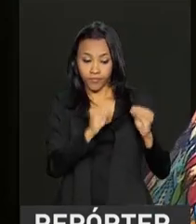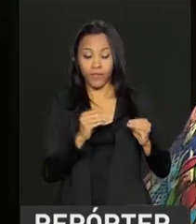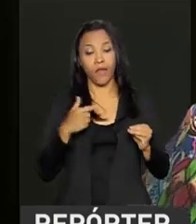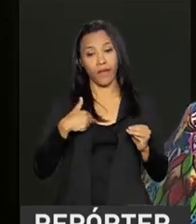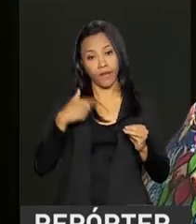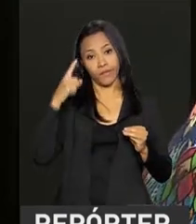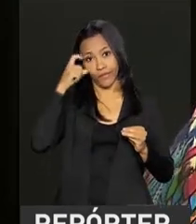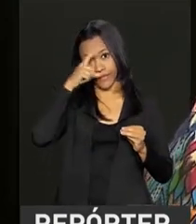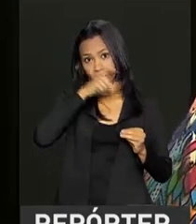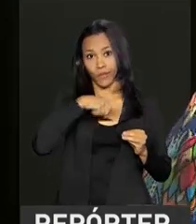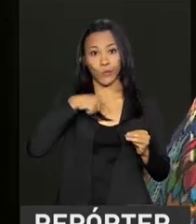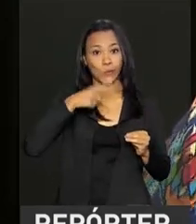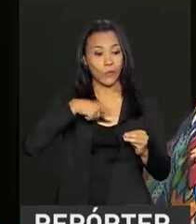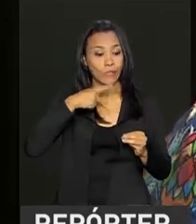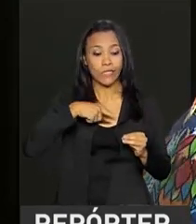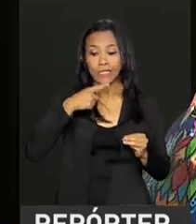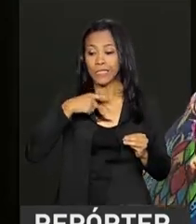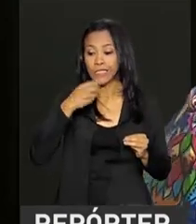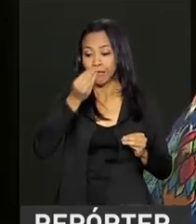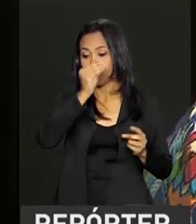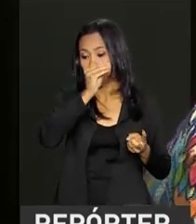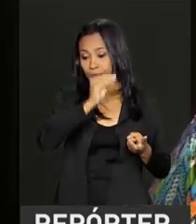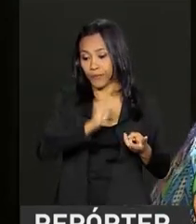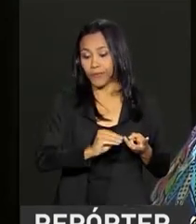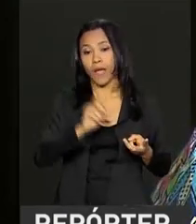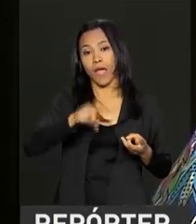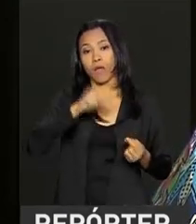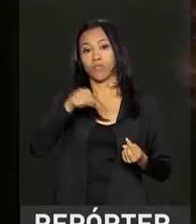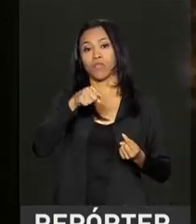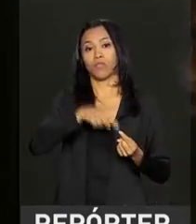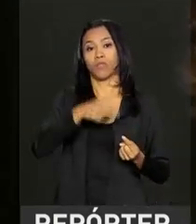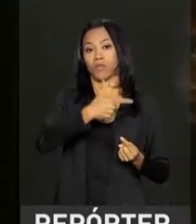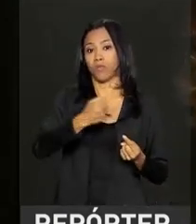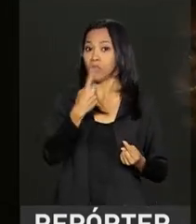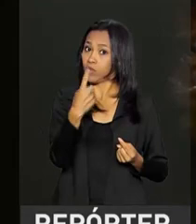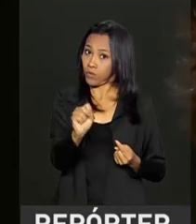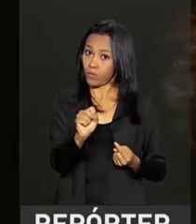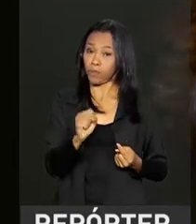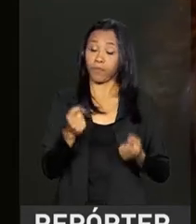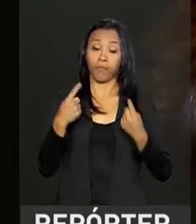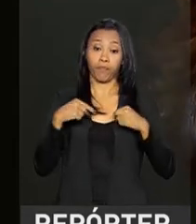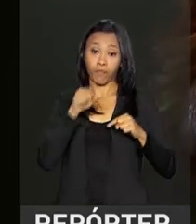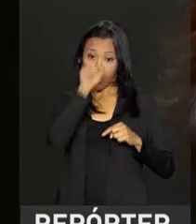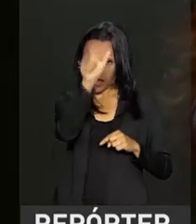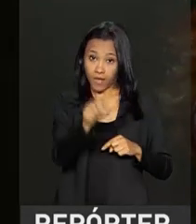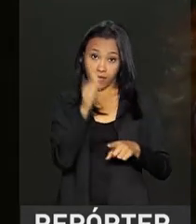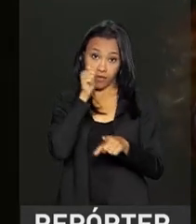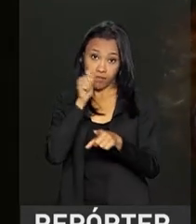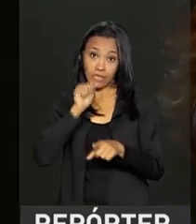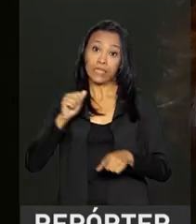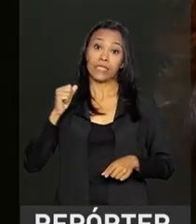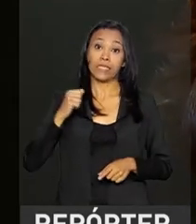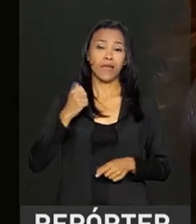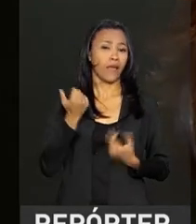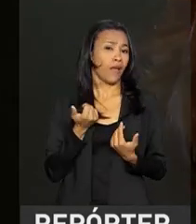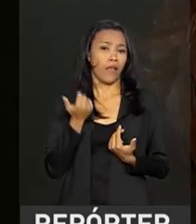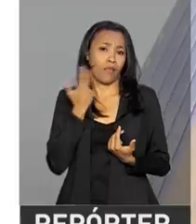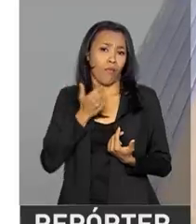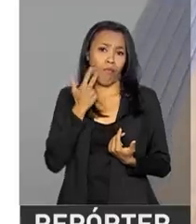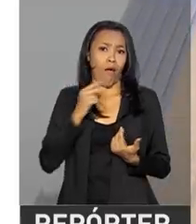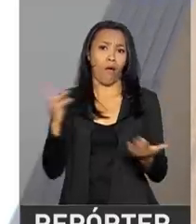dificuldade vou tentar é um objetivo para 2018 mesmo a realidade de messilene é bem mais comum do que se